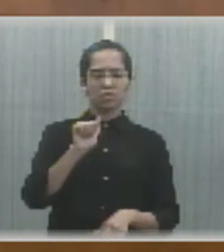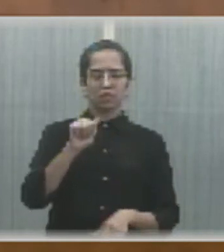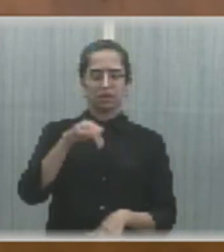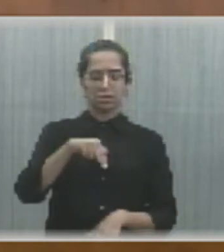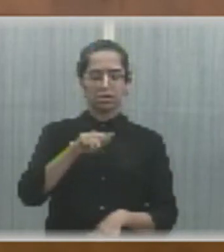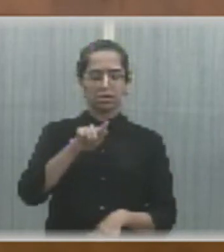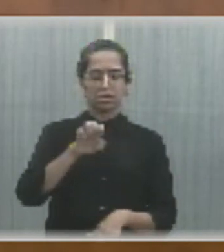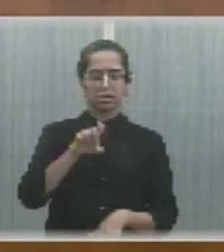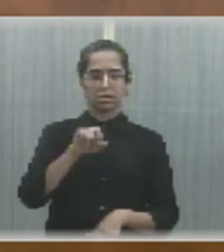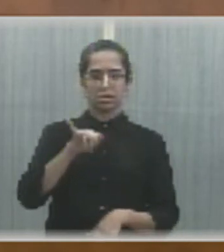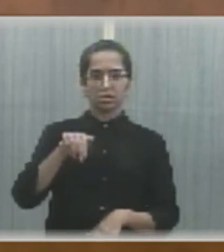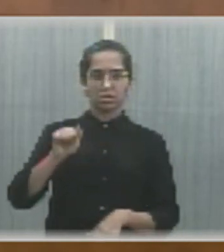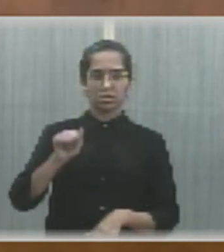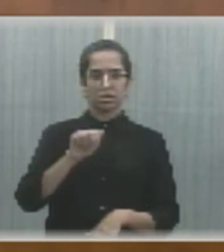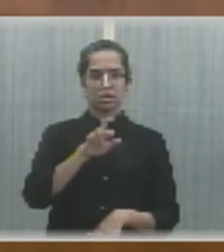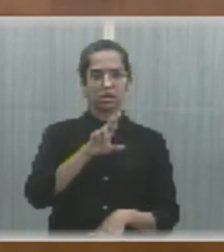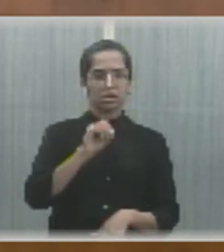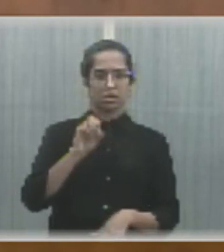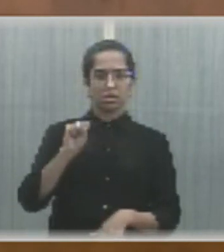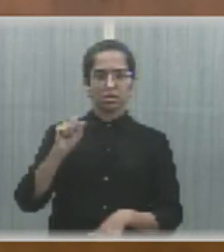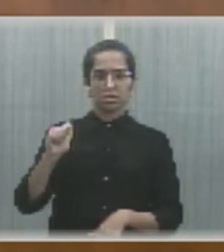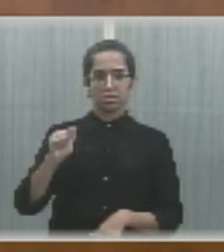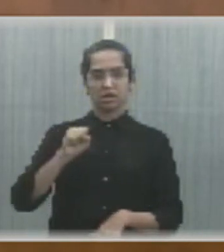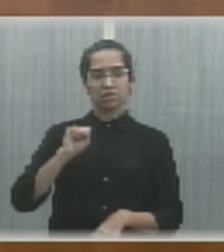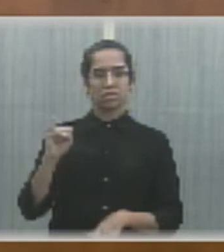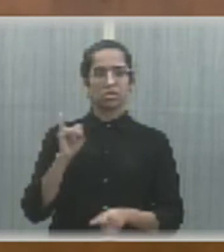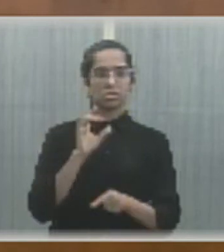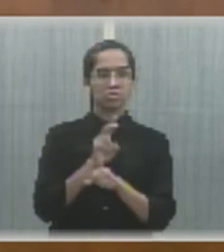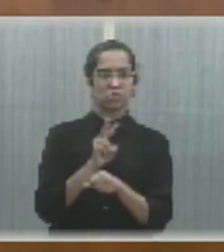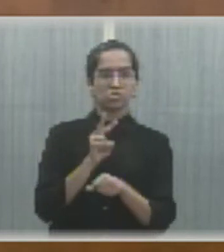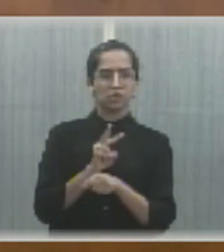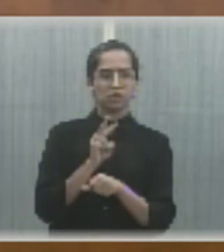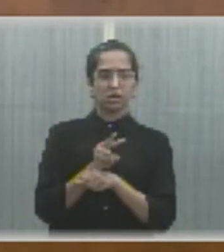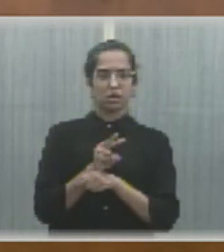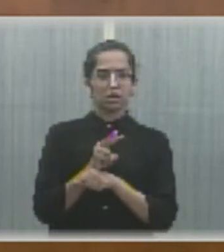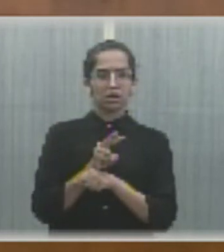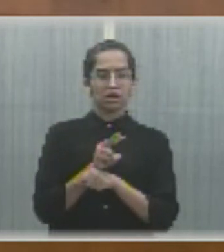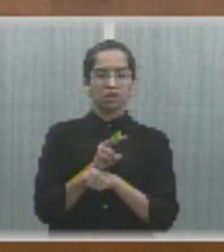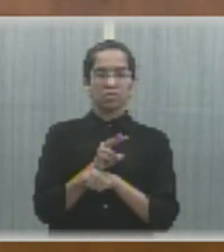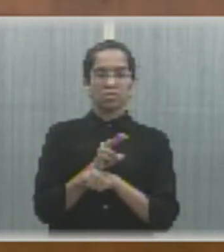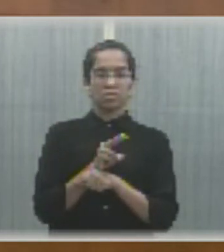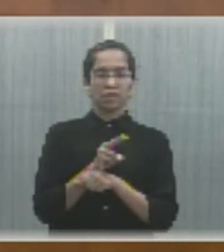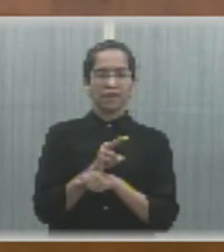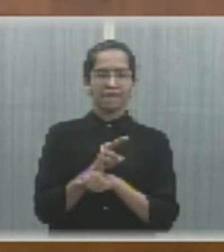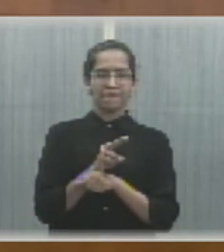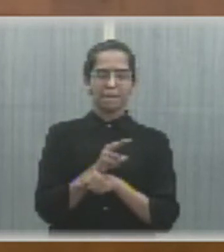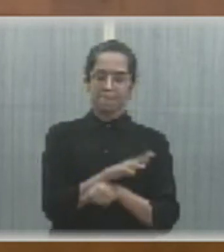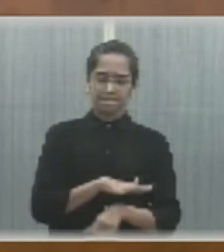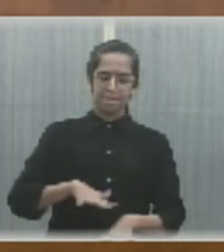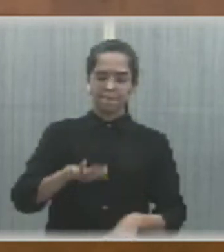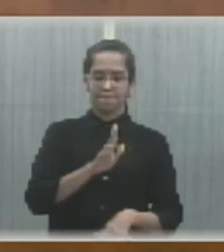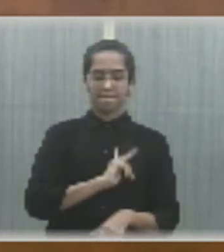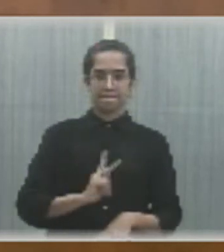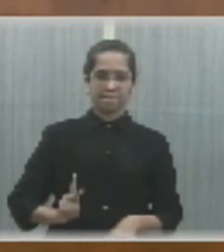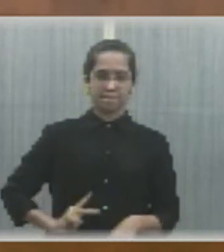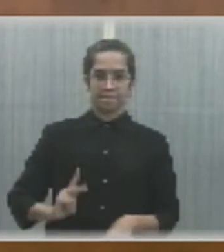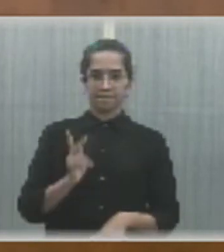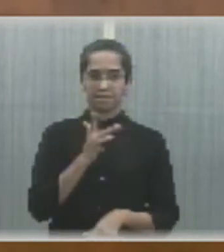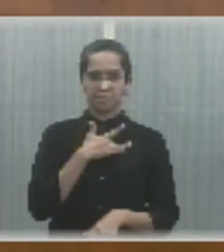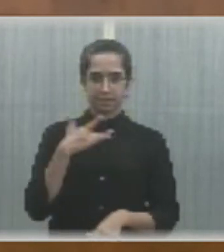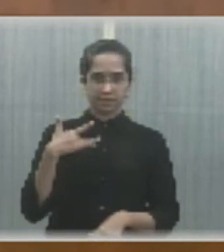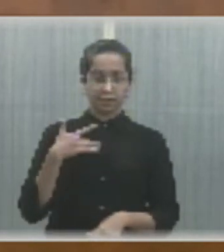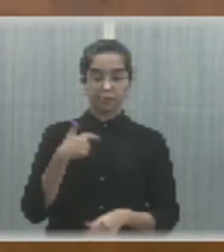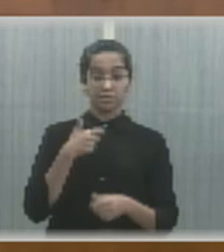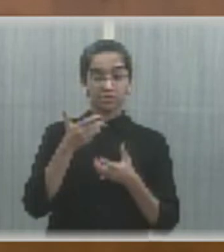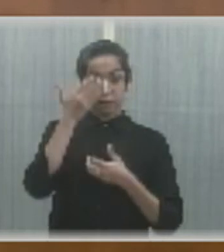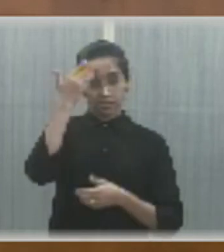lá atendendo as pacientes lá, se ela cuida dos pacientes da rede pública de saúde. Eu gostaria, se ela